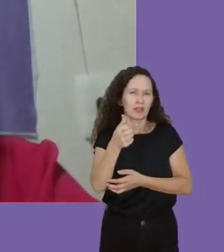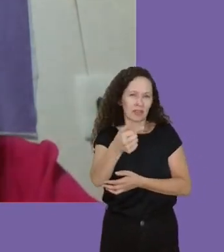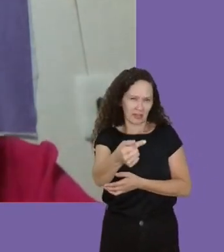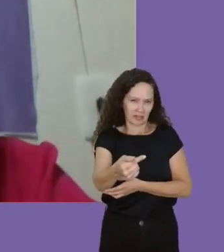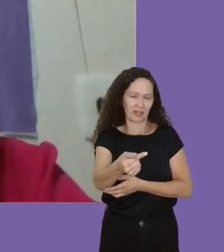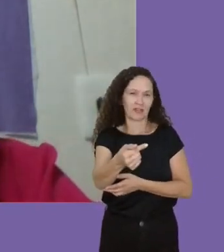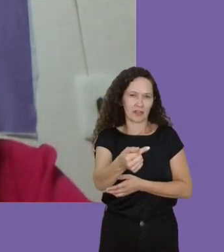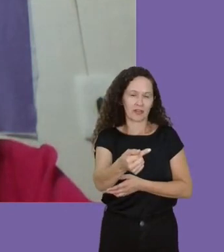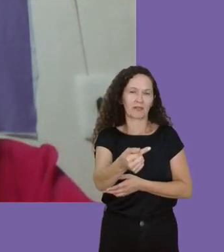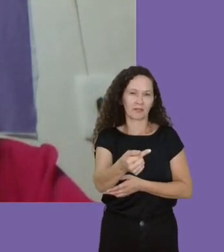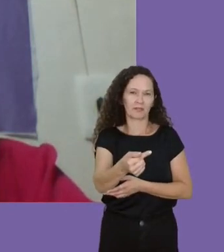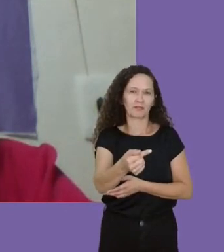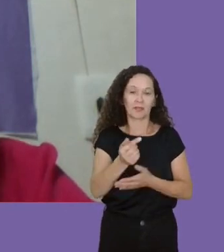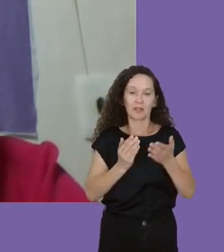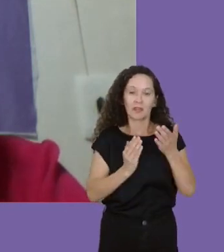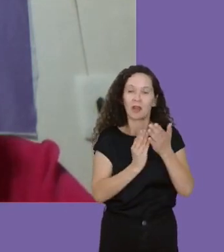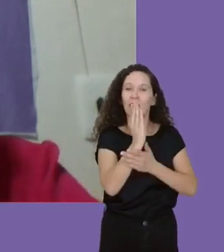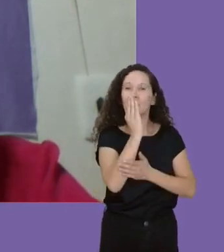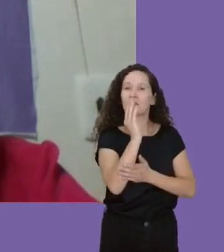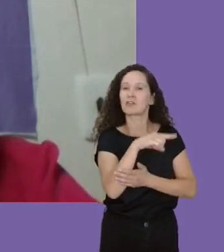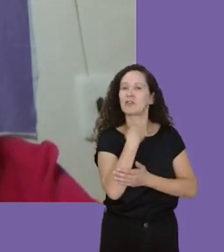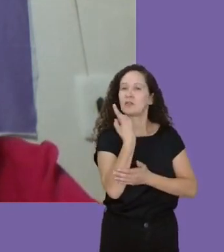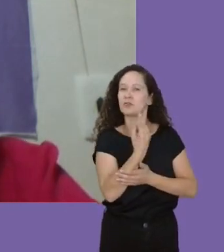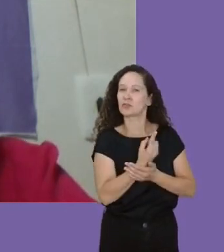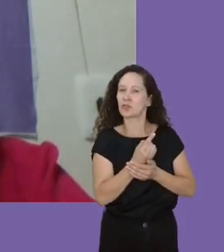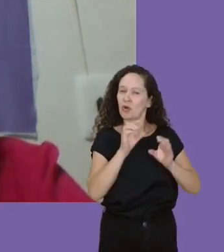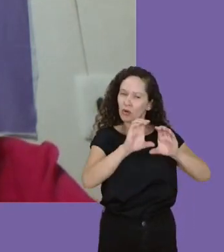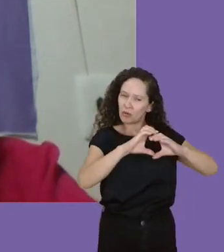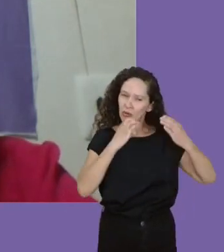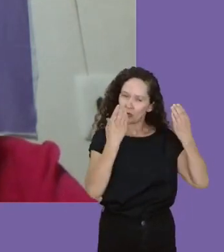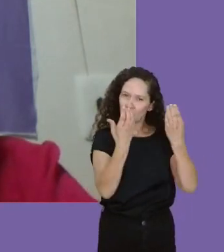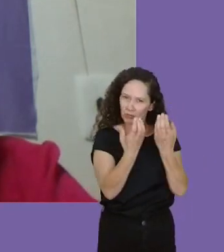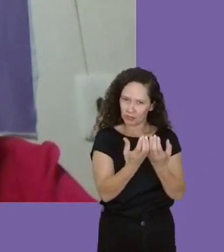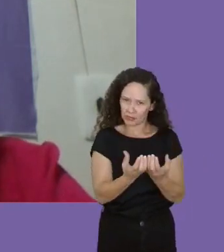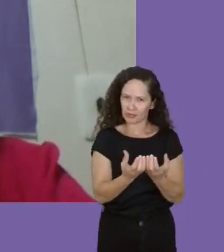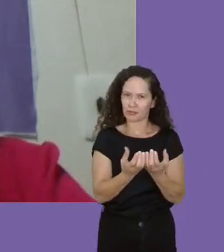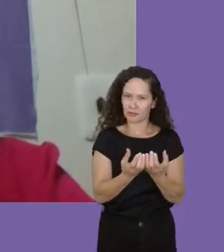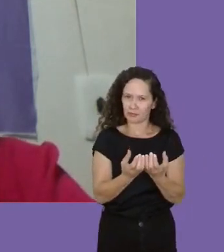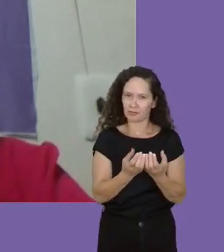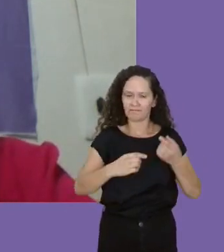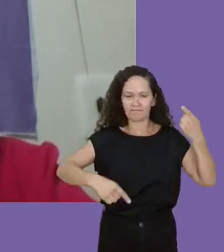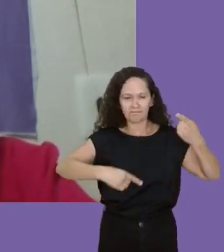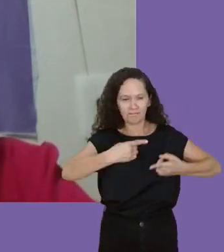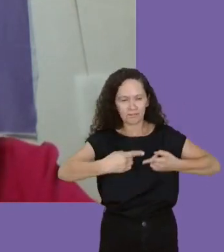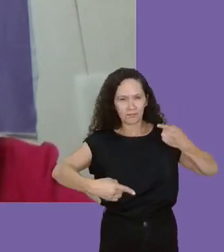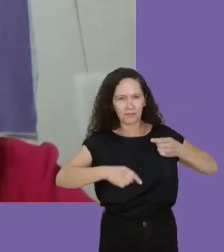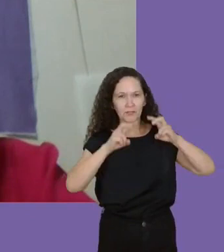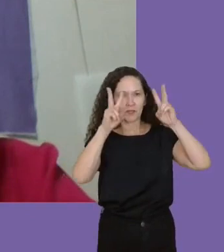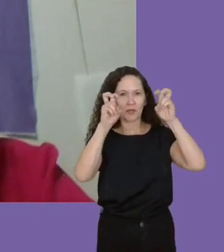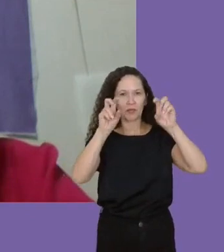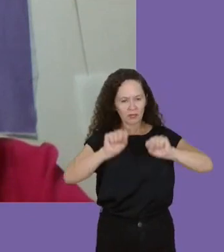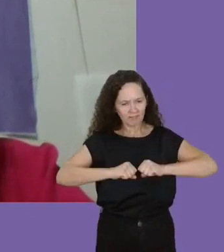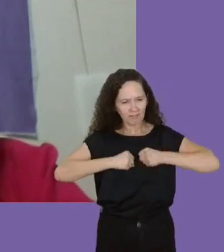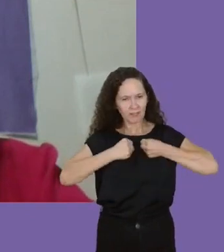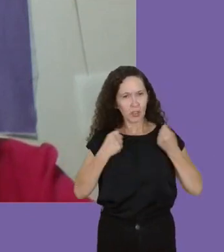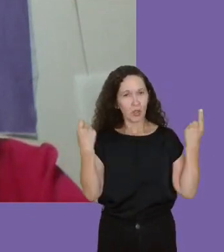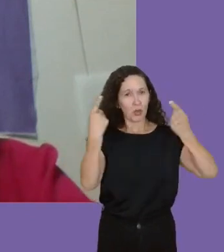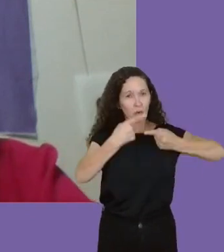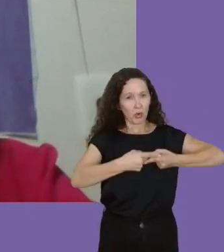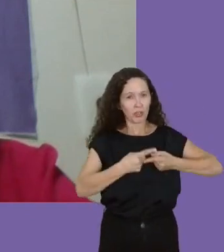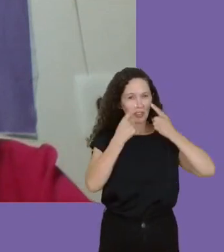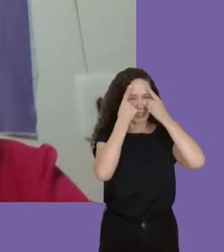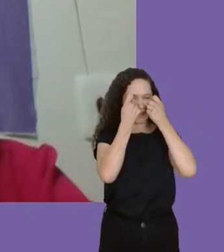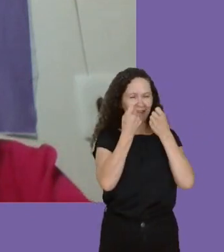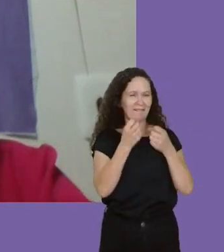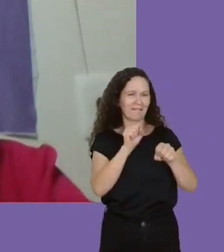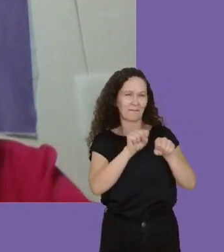2017, se não me engano, a gente aprovou uma comissão do qual debate sobre a questão do enfrentamento às diversas formas